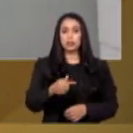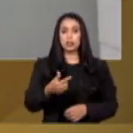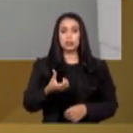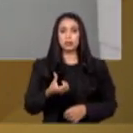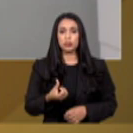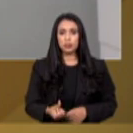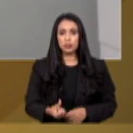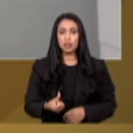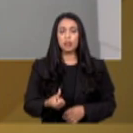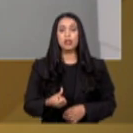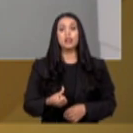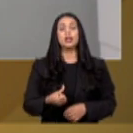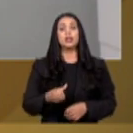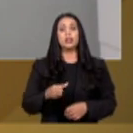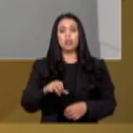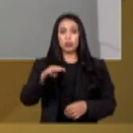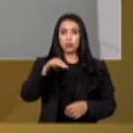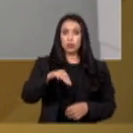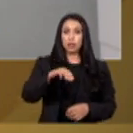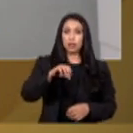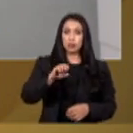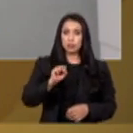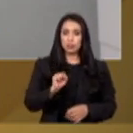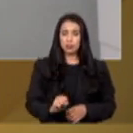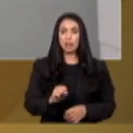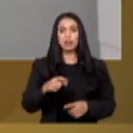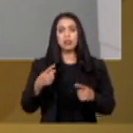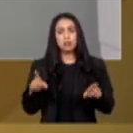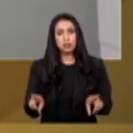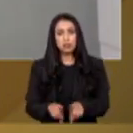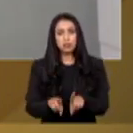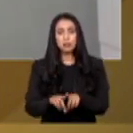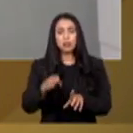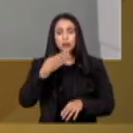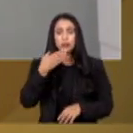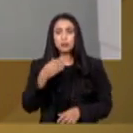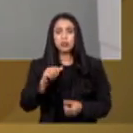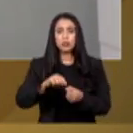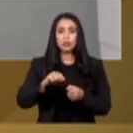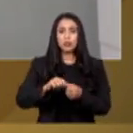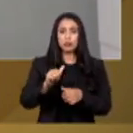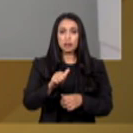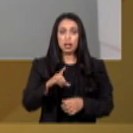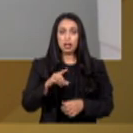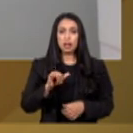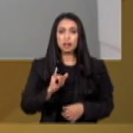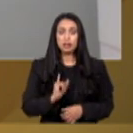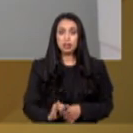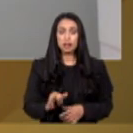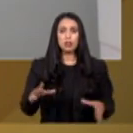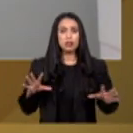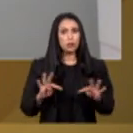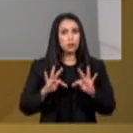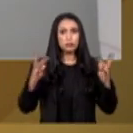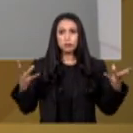impugnado no presente mandado de segurança pública e pela improcedência do pedido formulado na pi